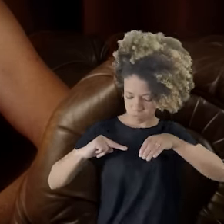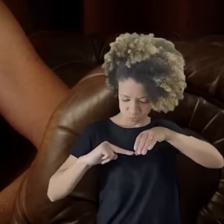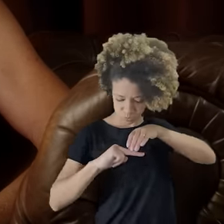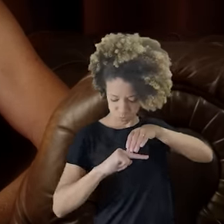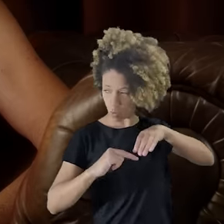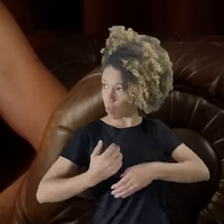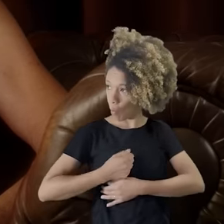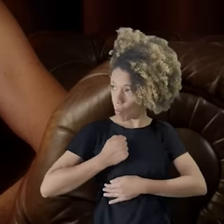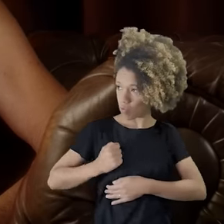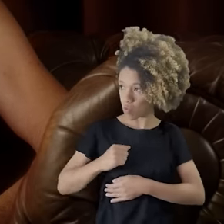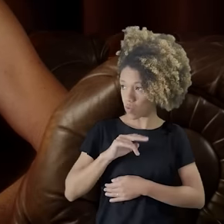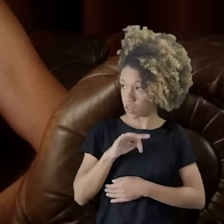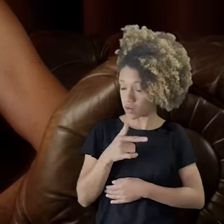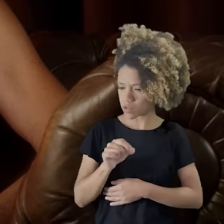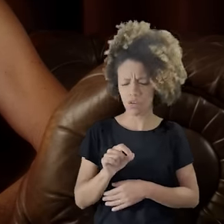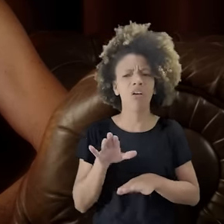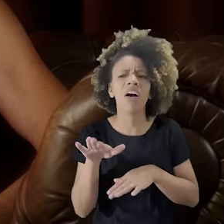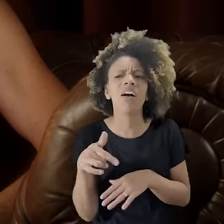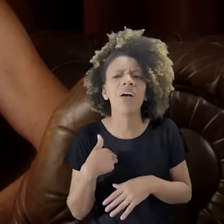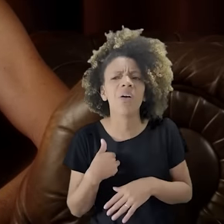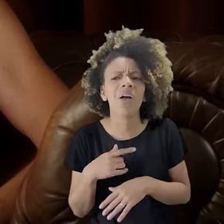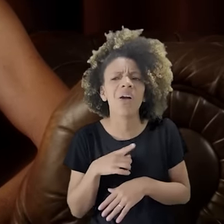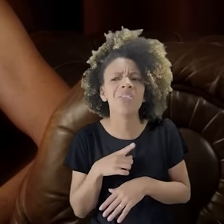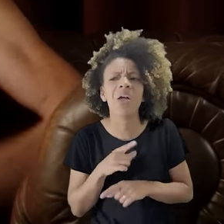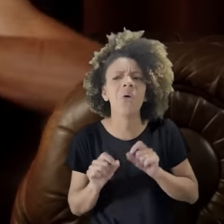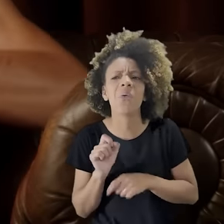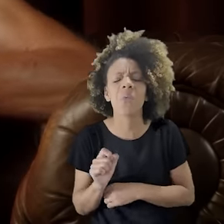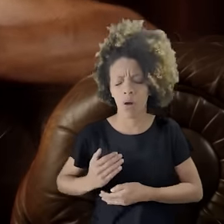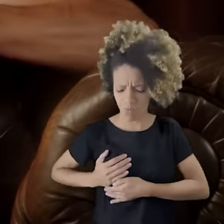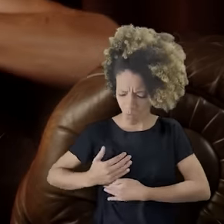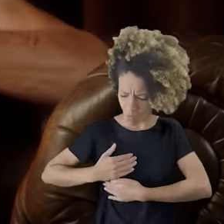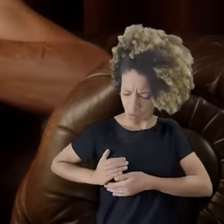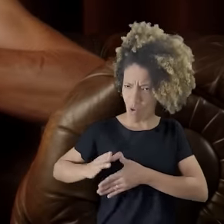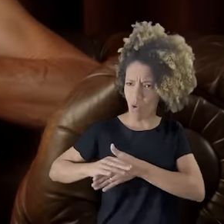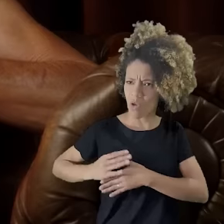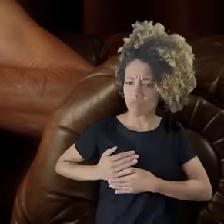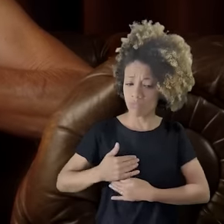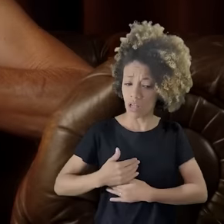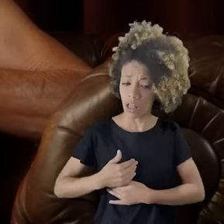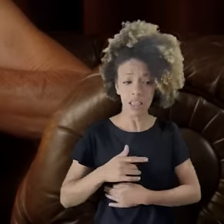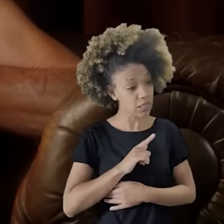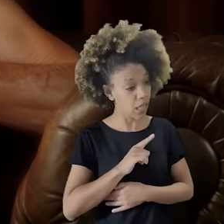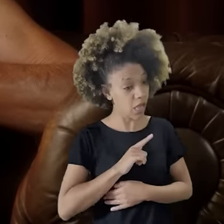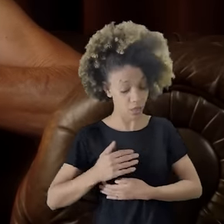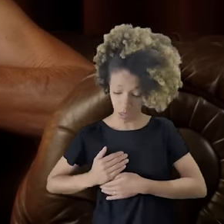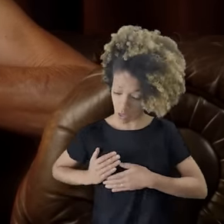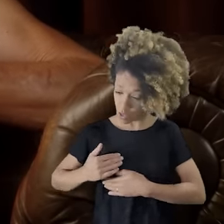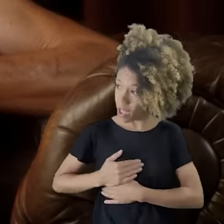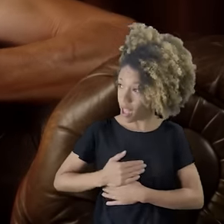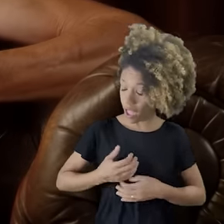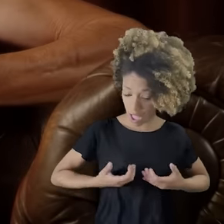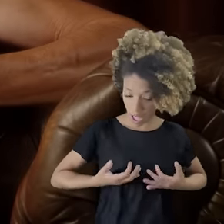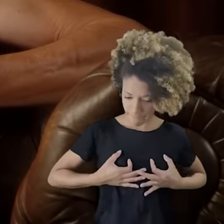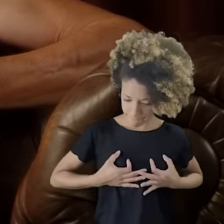também foi uma coisa muito engraçada eu peguei e falei escuta Será que eu tenho a grama magra ele pegou passou assim Tem sim Ana e a minha au